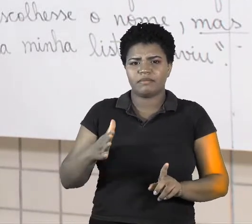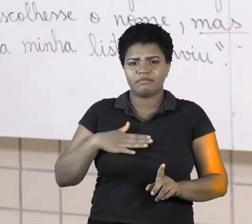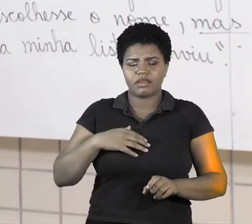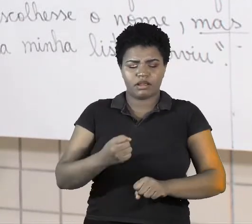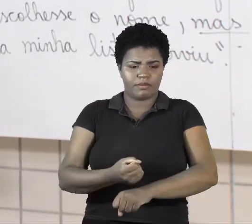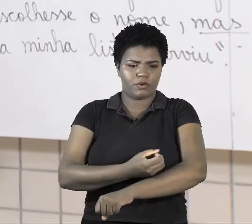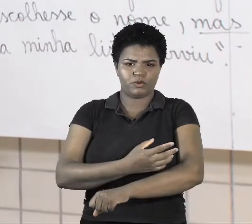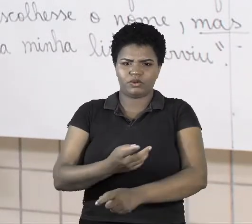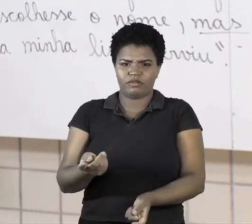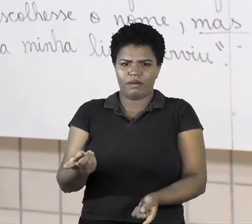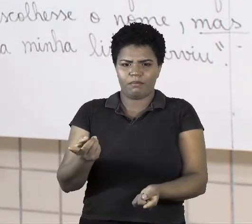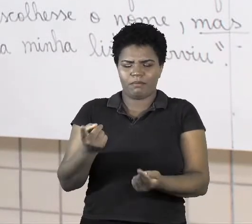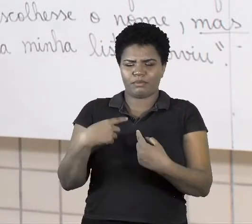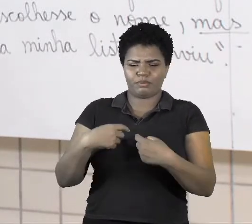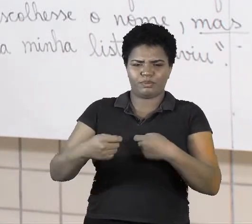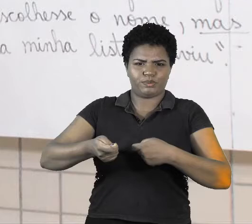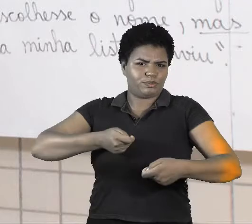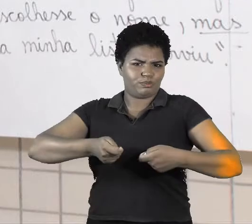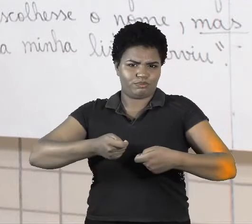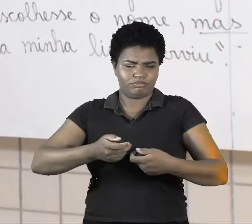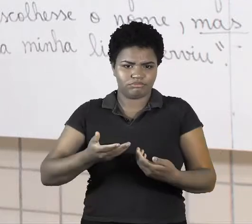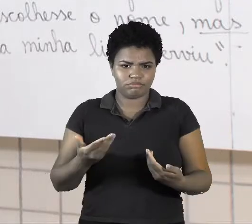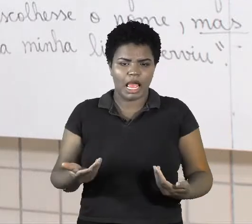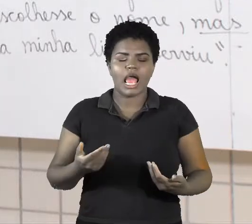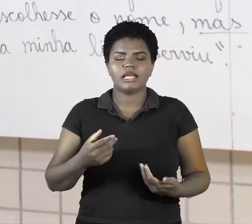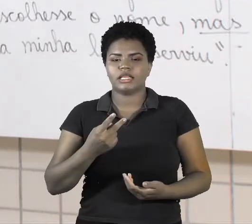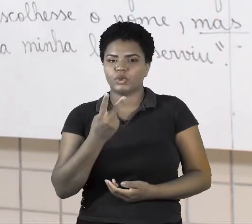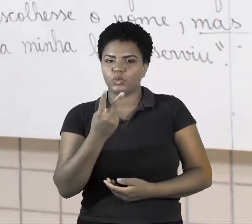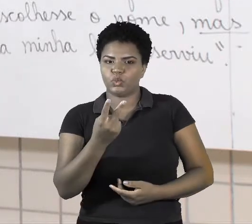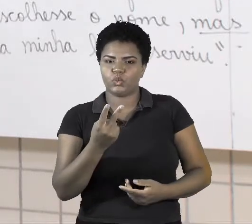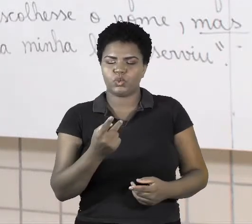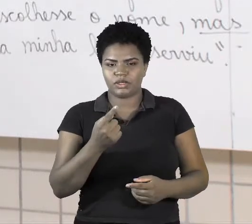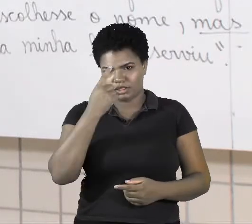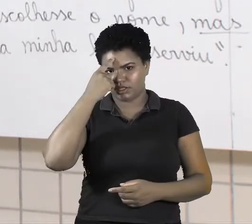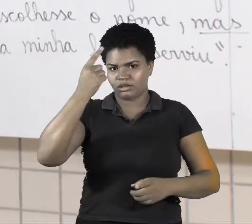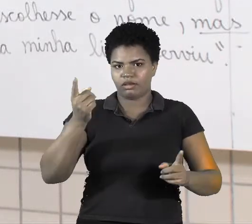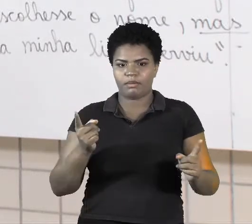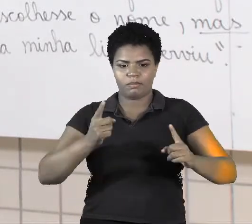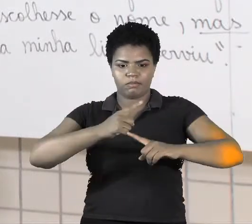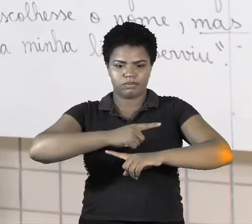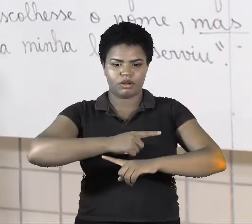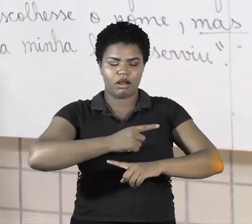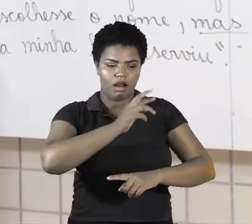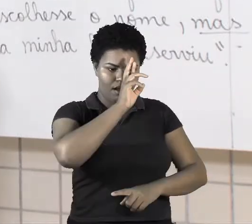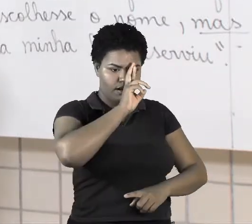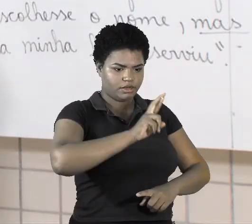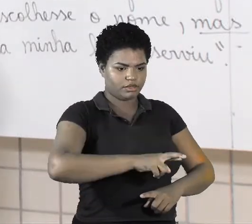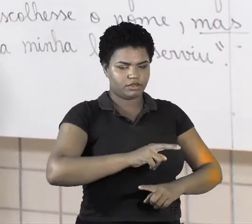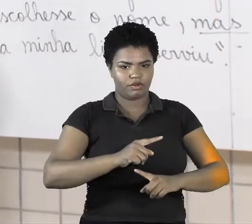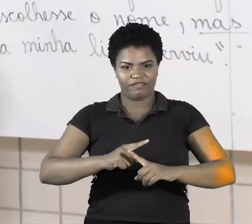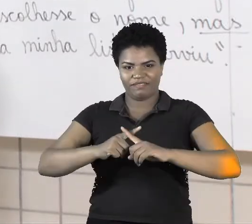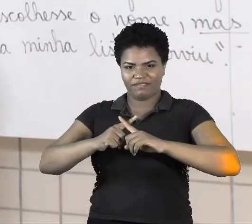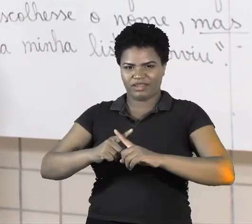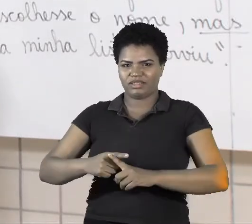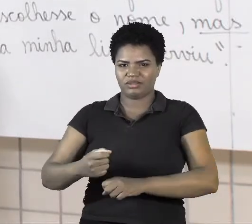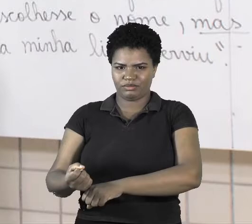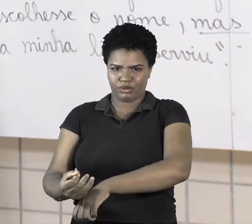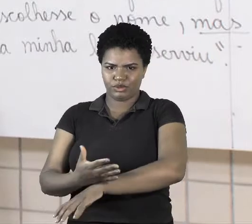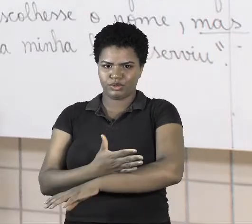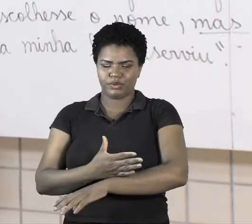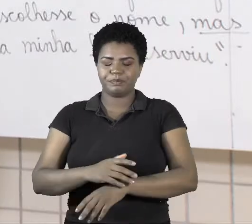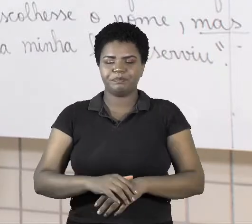ela coloca essas duas ideias contrárias, né? Razão versus emoção. Então, por isso que ela utilizou aí